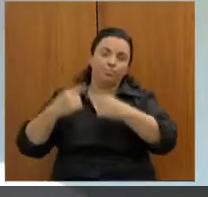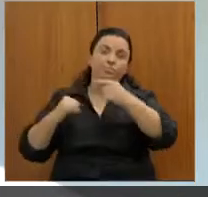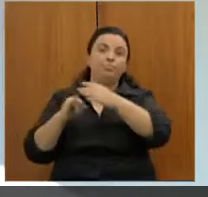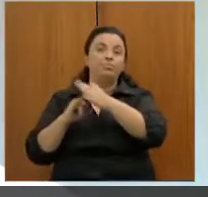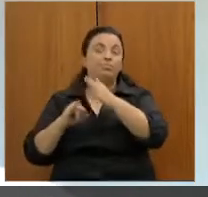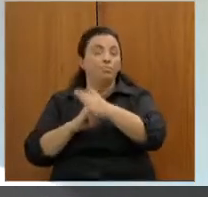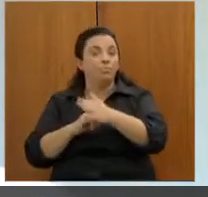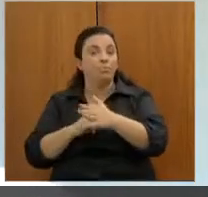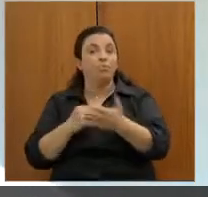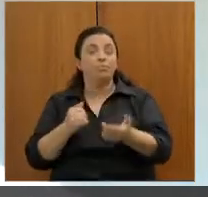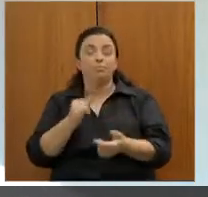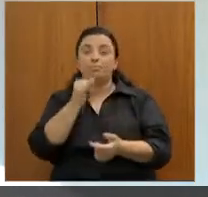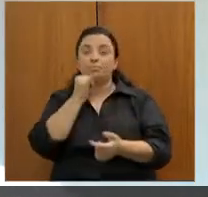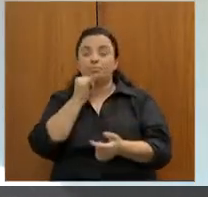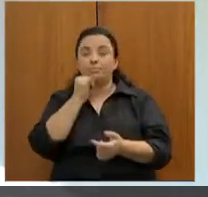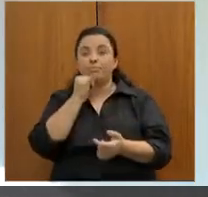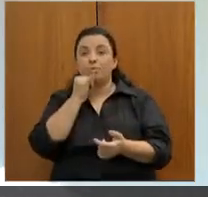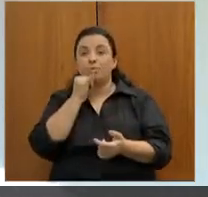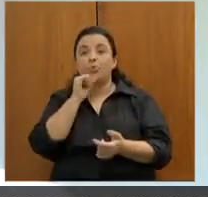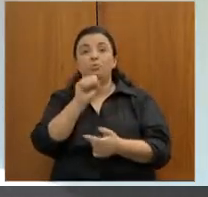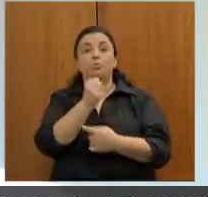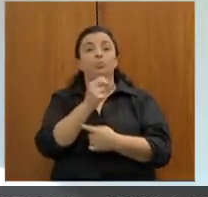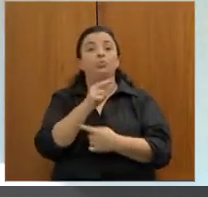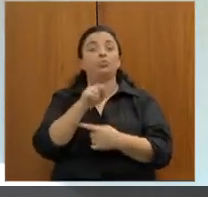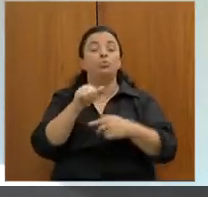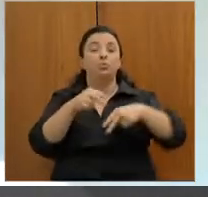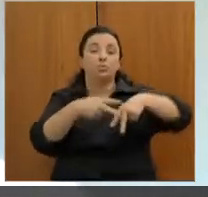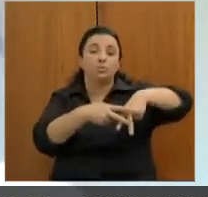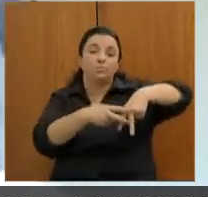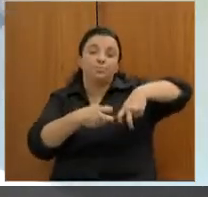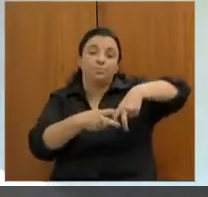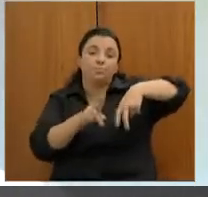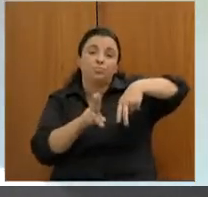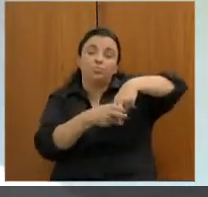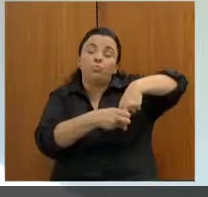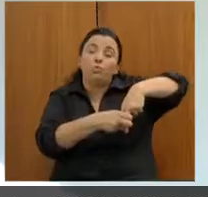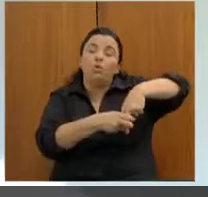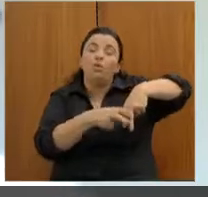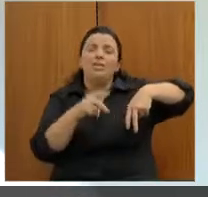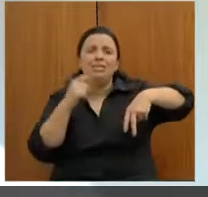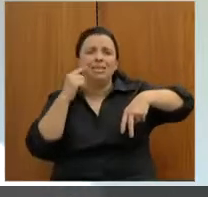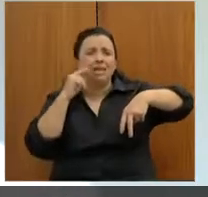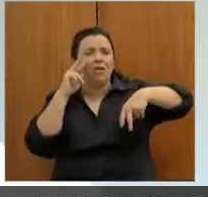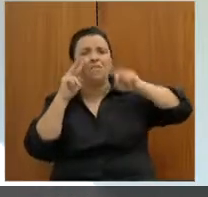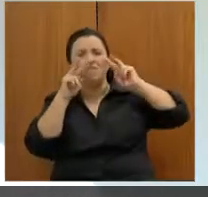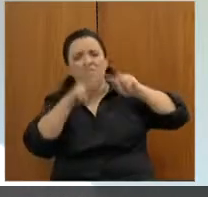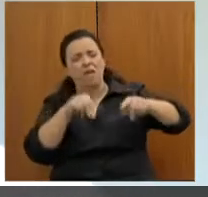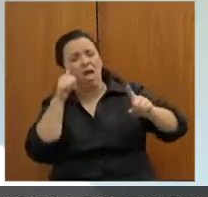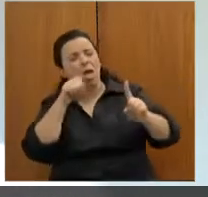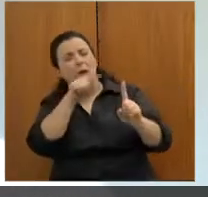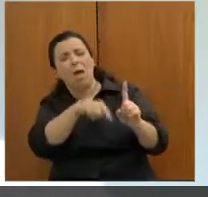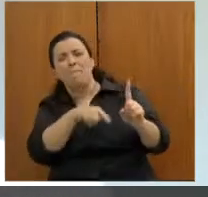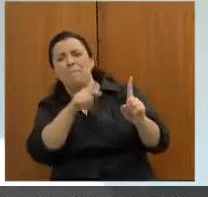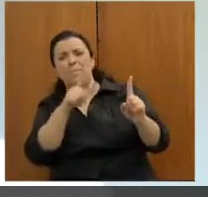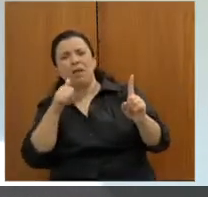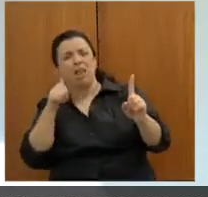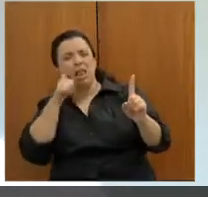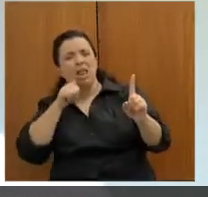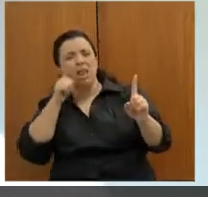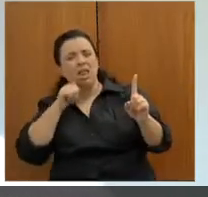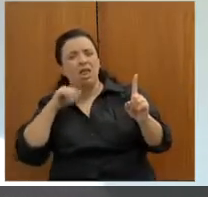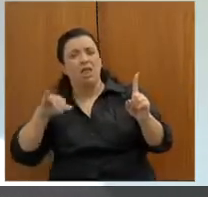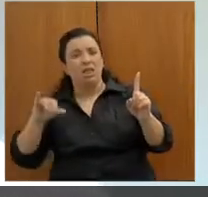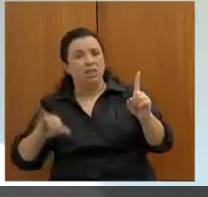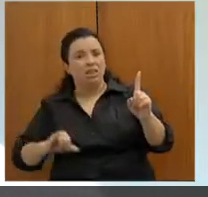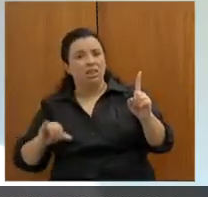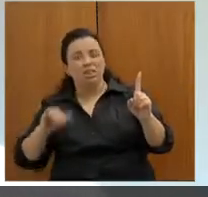que ainda existe e olhar para o corpo da mulher negra e achar que é um corpo temer mais resistência as dores e